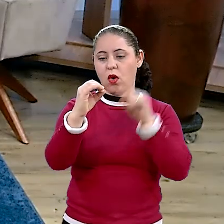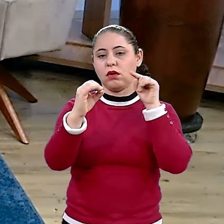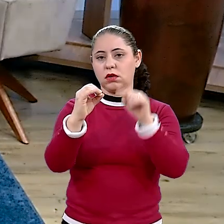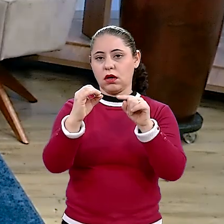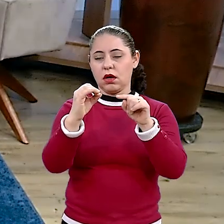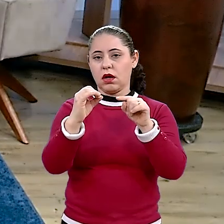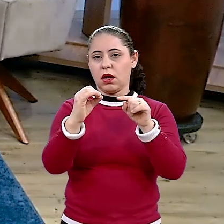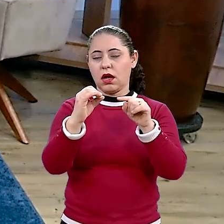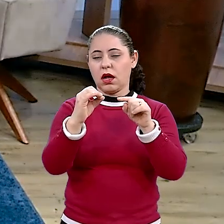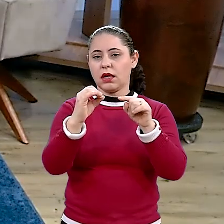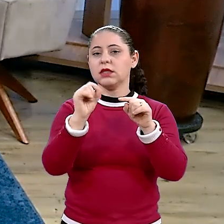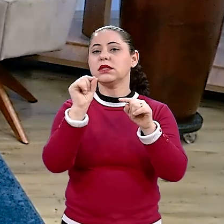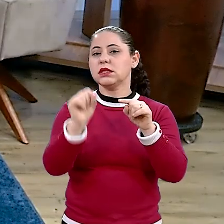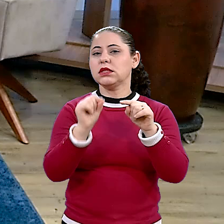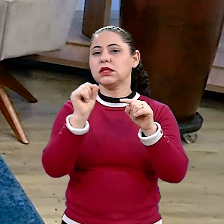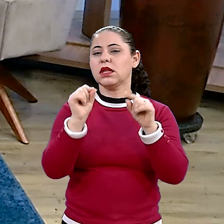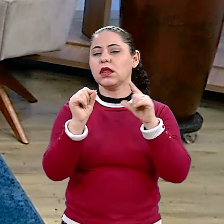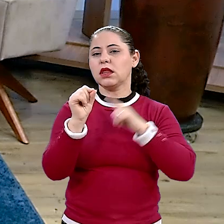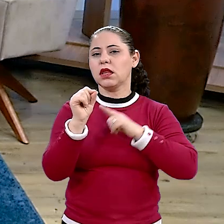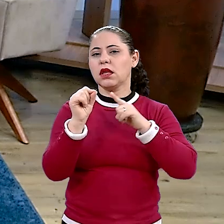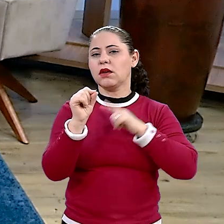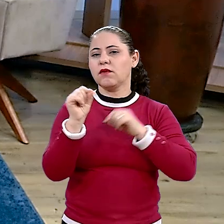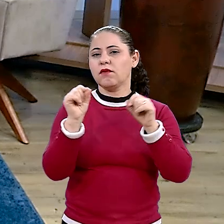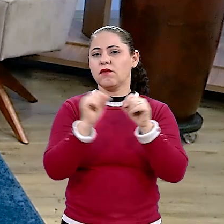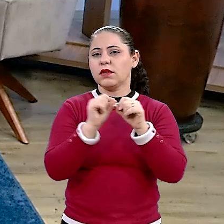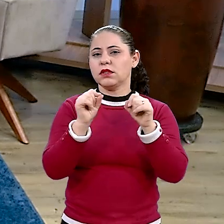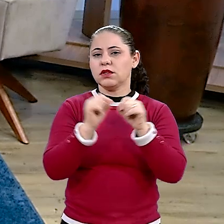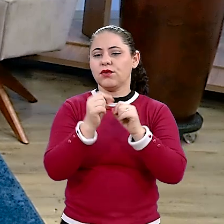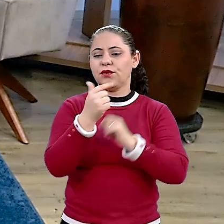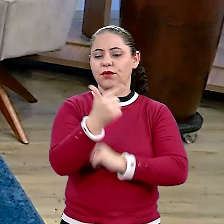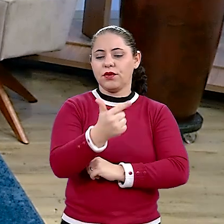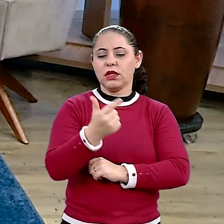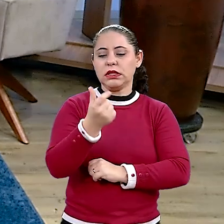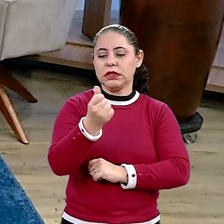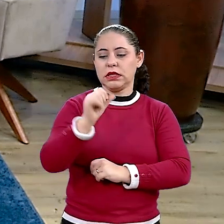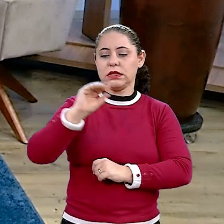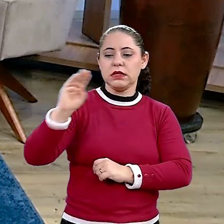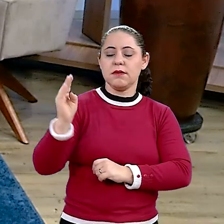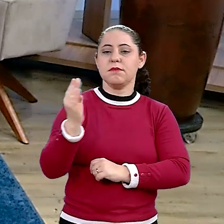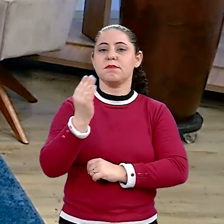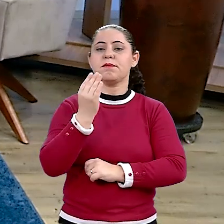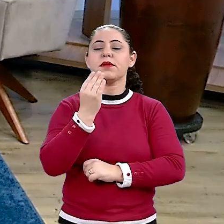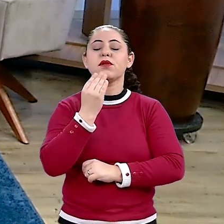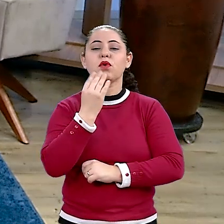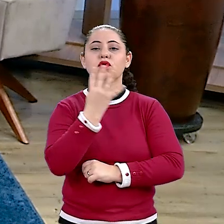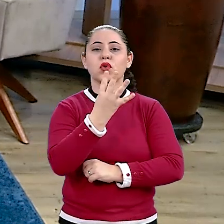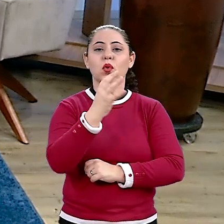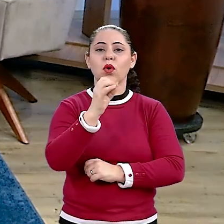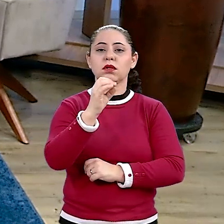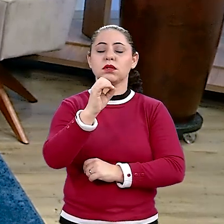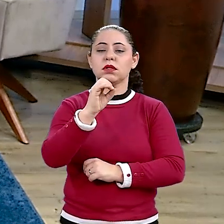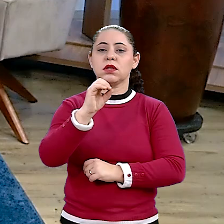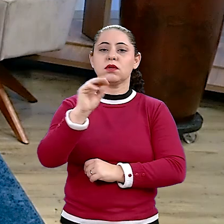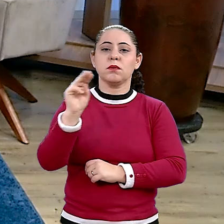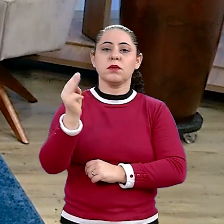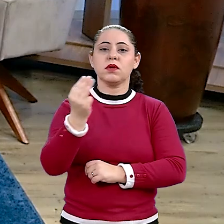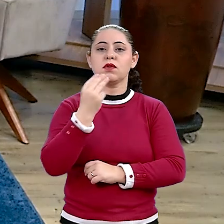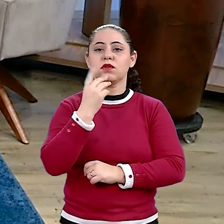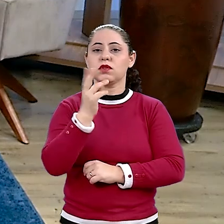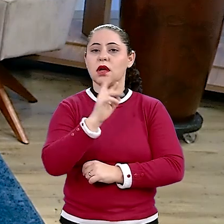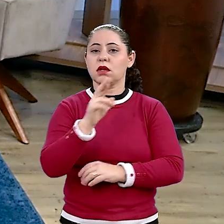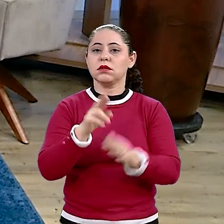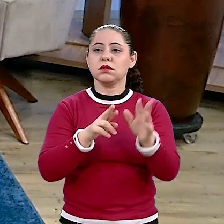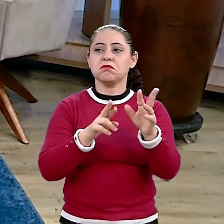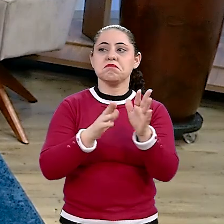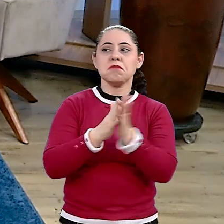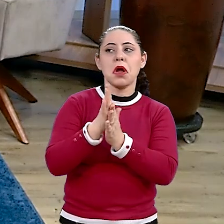uma LDO que está colocando 26 bilhões e 400 milhões de reais de